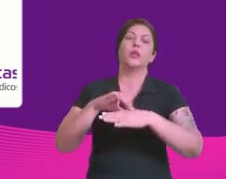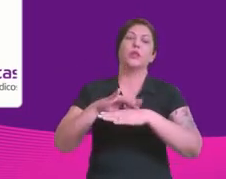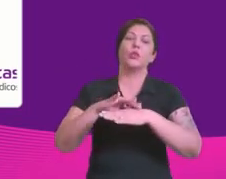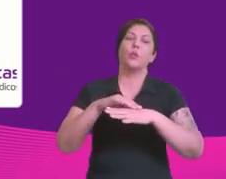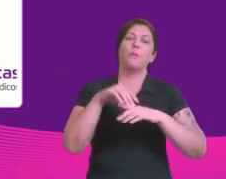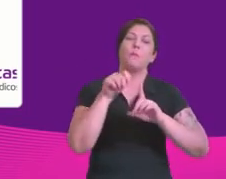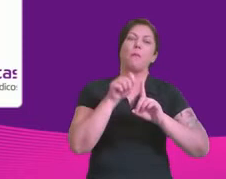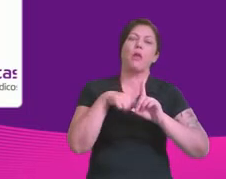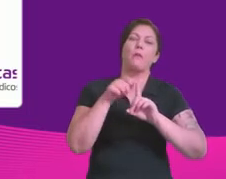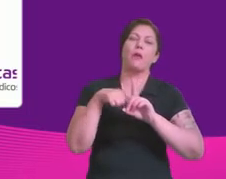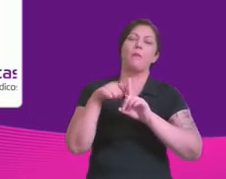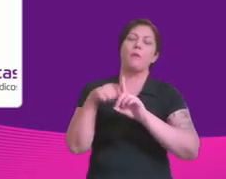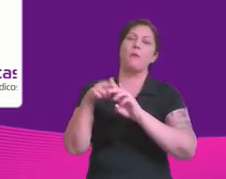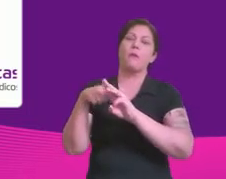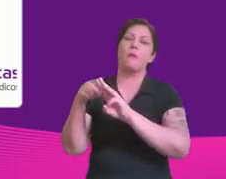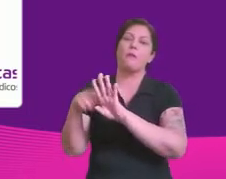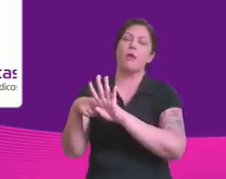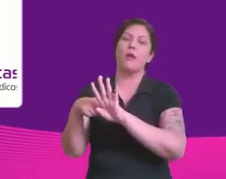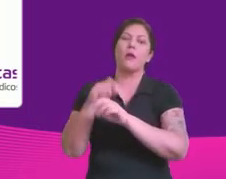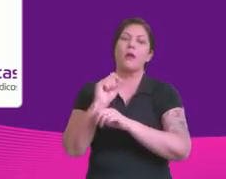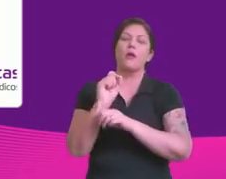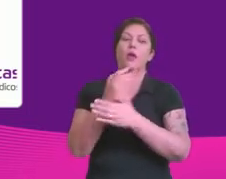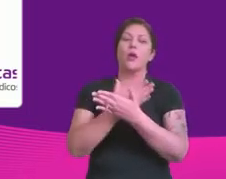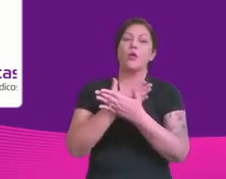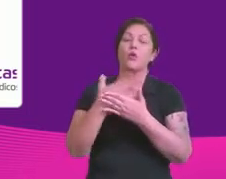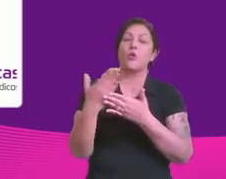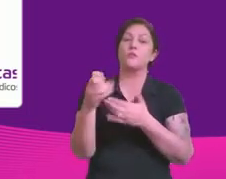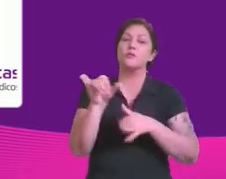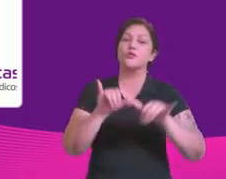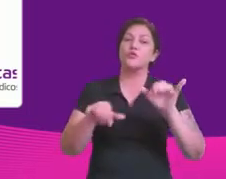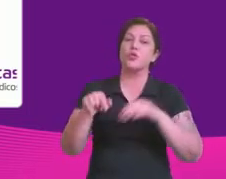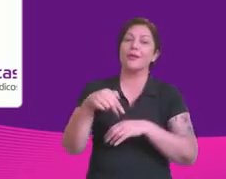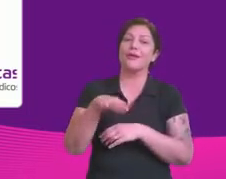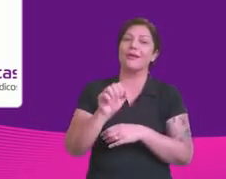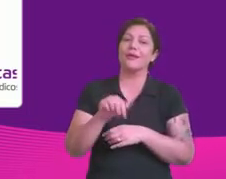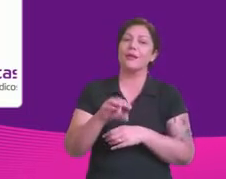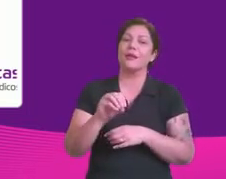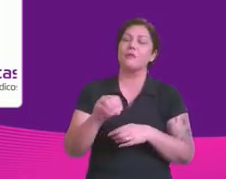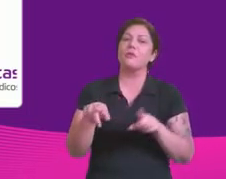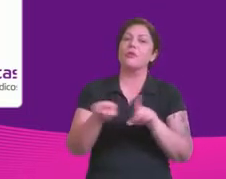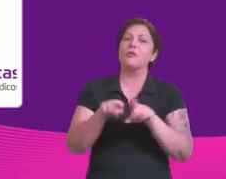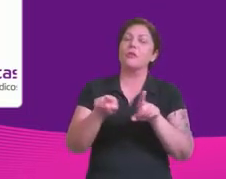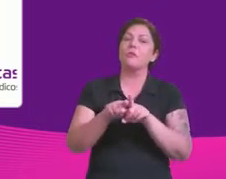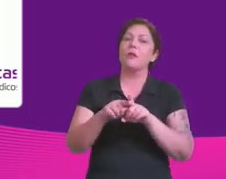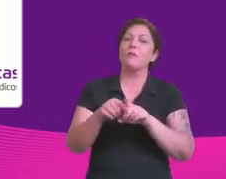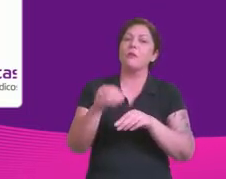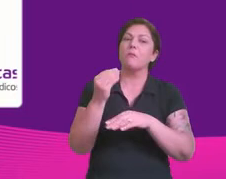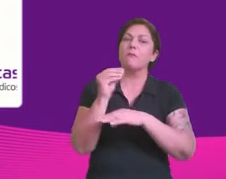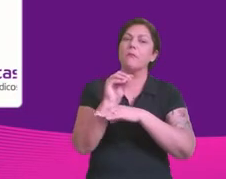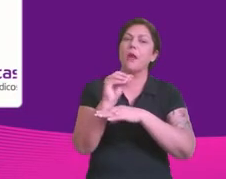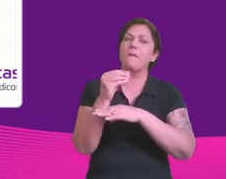após o início de quimio e imunoterapia, com ótima